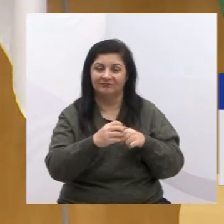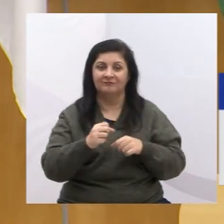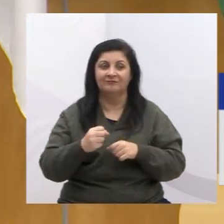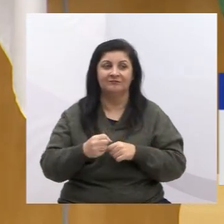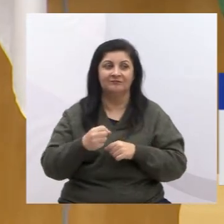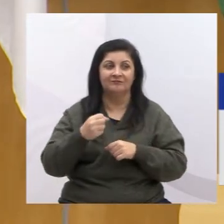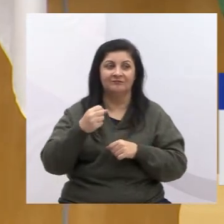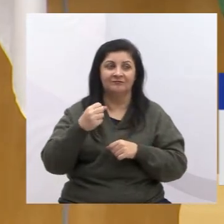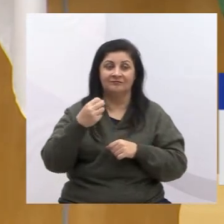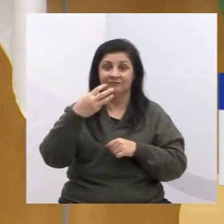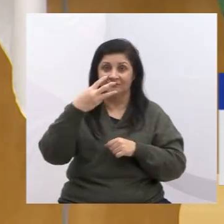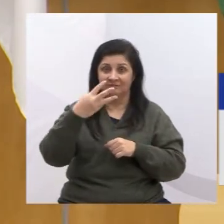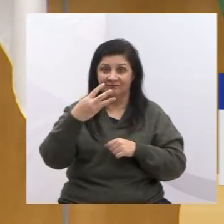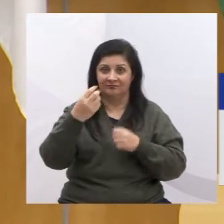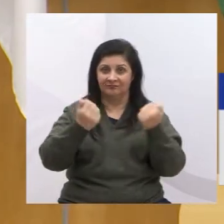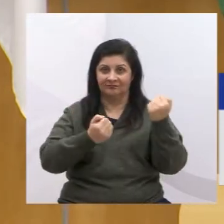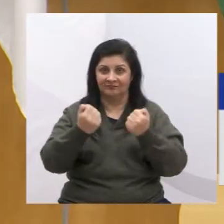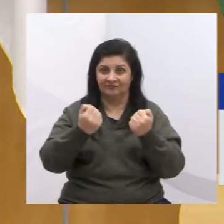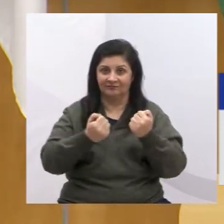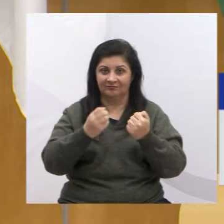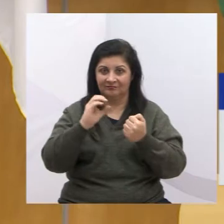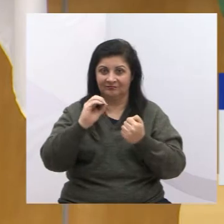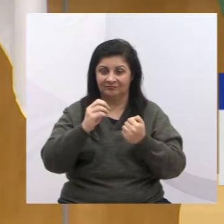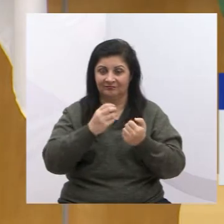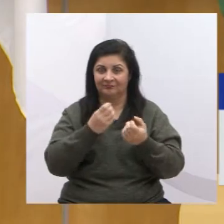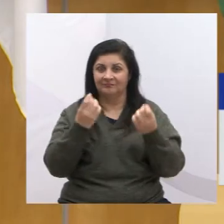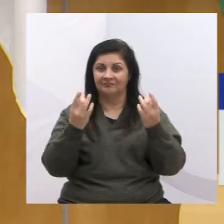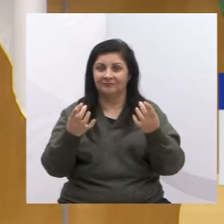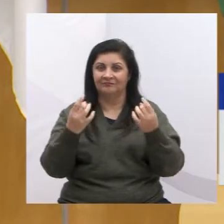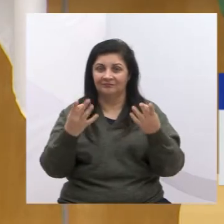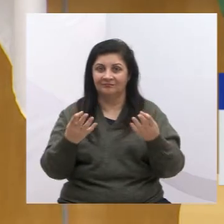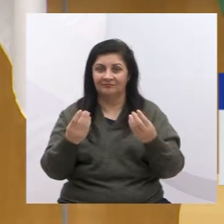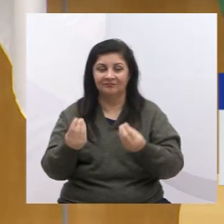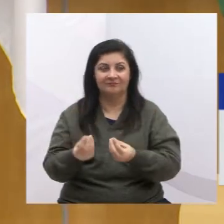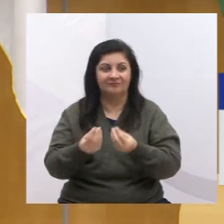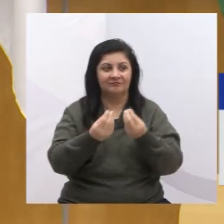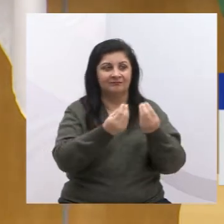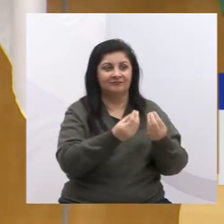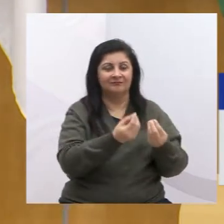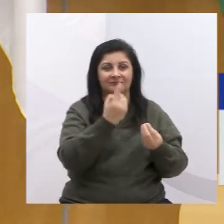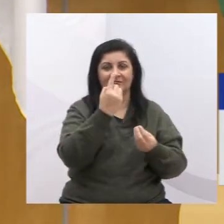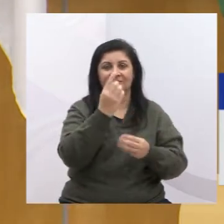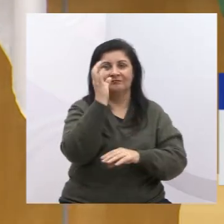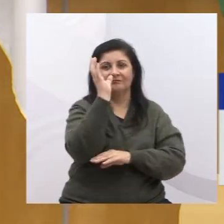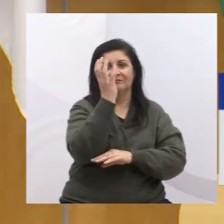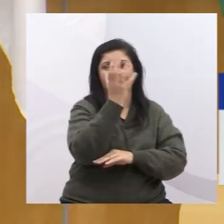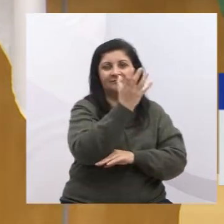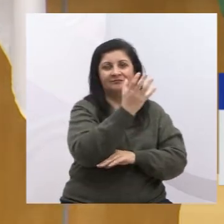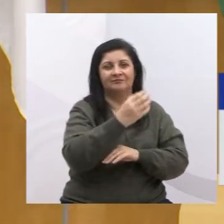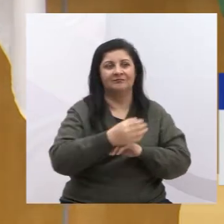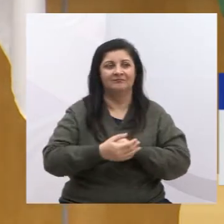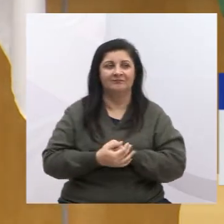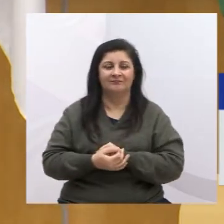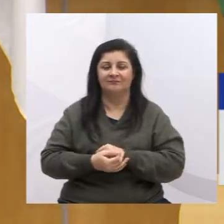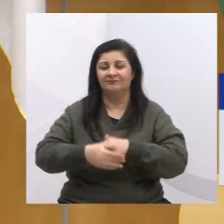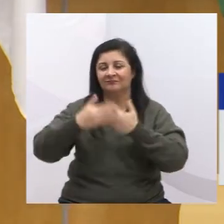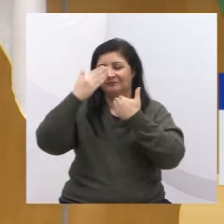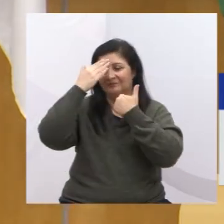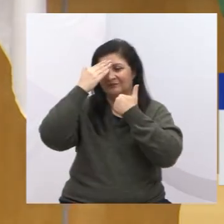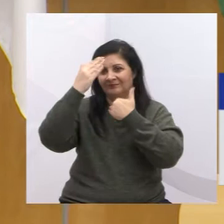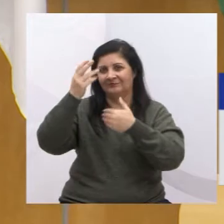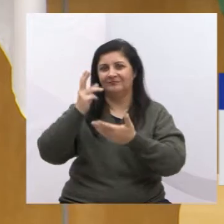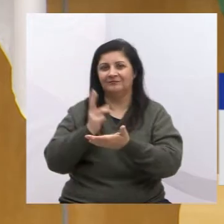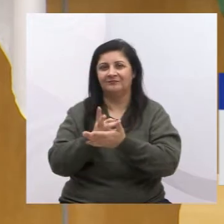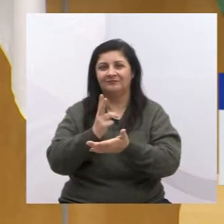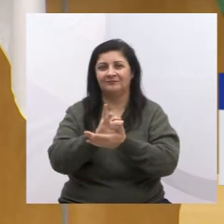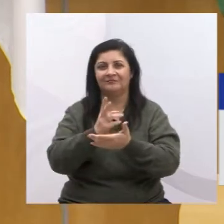A cada 3 veículos zeros vendidos, doa-se uma muda para compensar esse passivo ambiental. Então, eu agradeço sempre